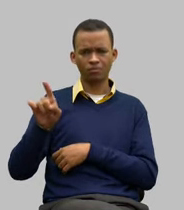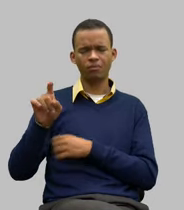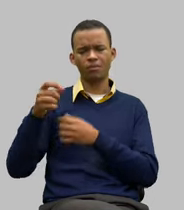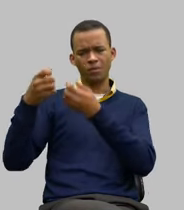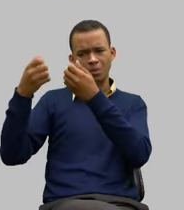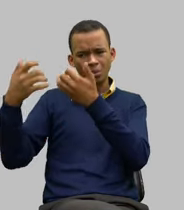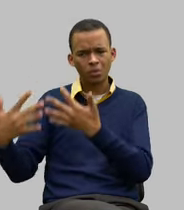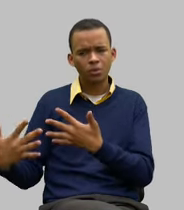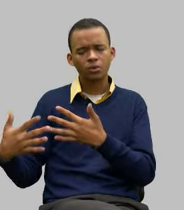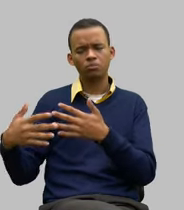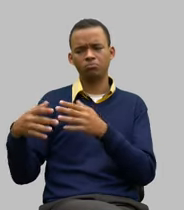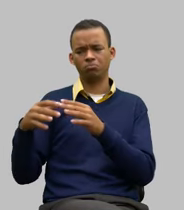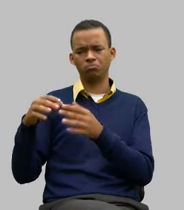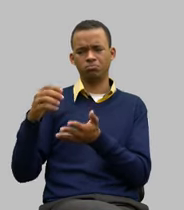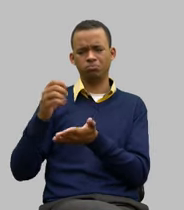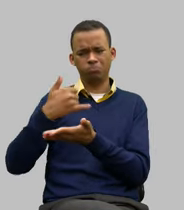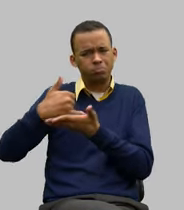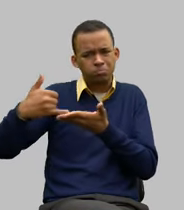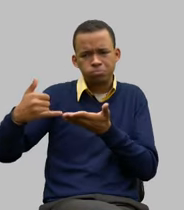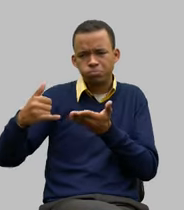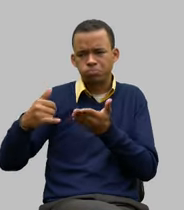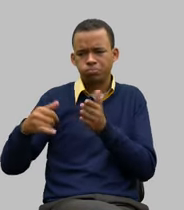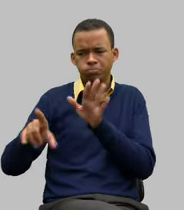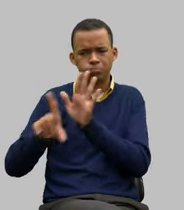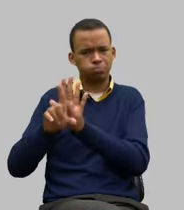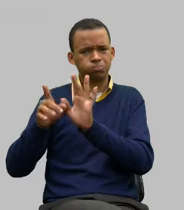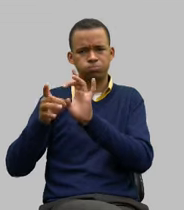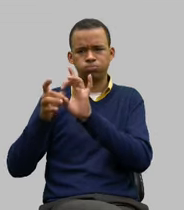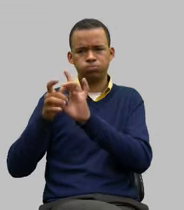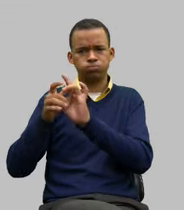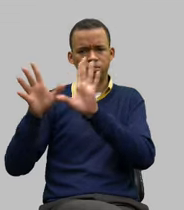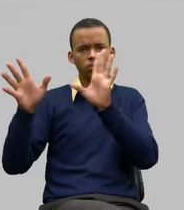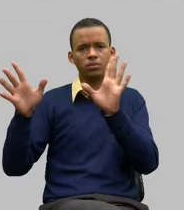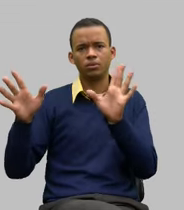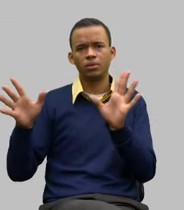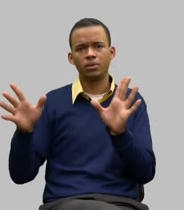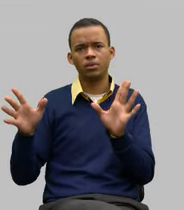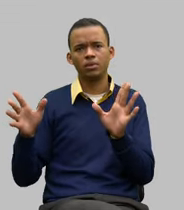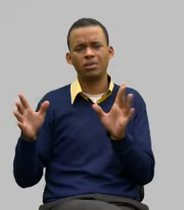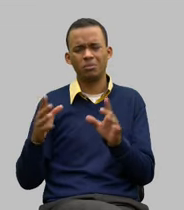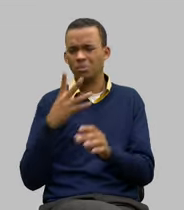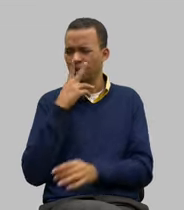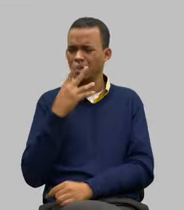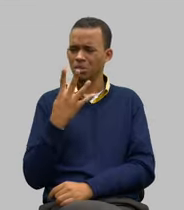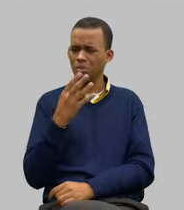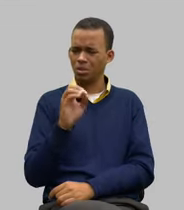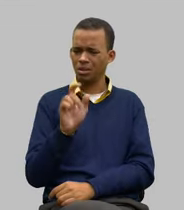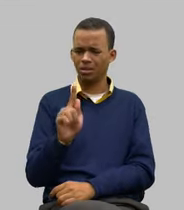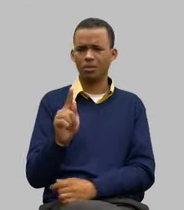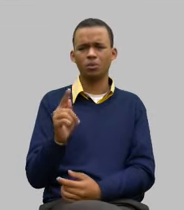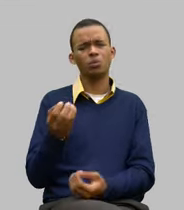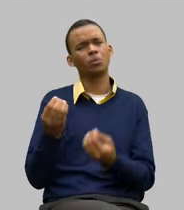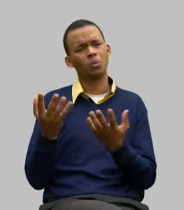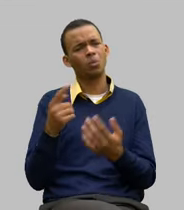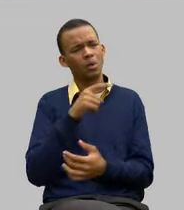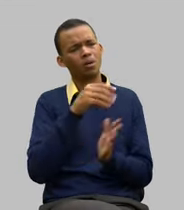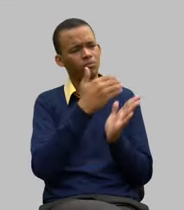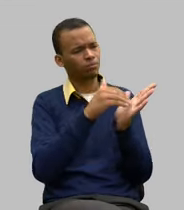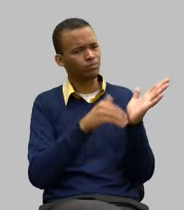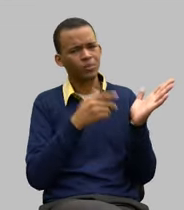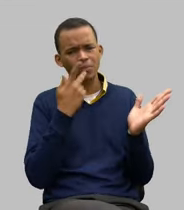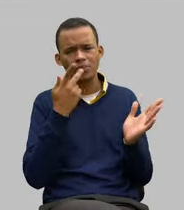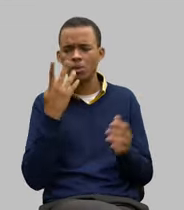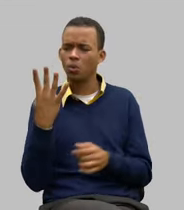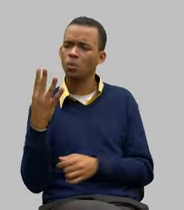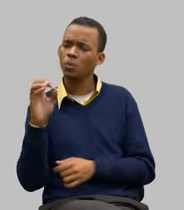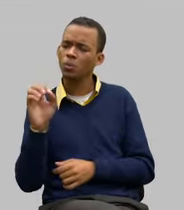legalizando o consumo de drogas e até aí 40 G 40 G como o secretário bem disse dá para fazer